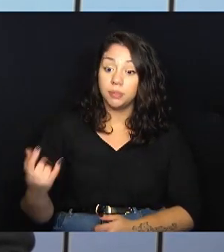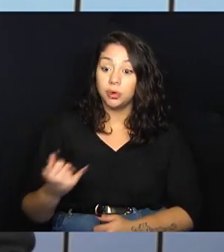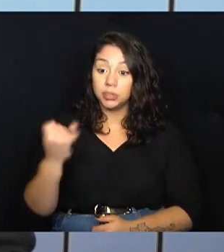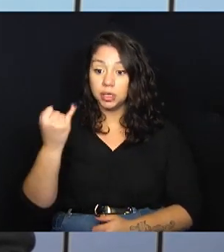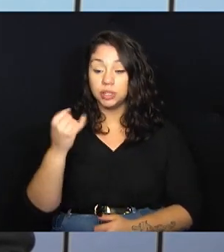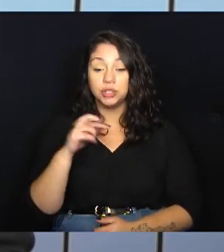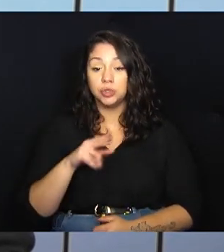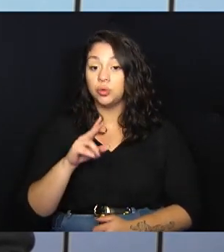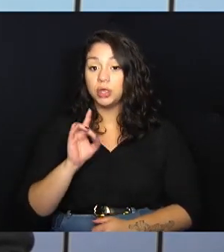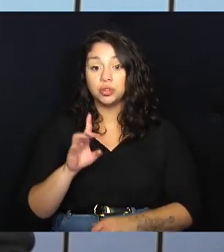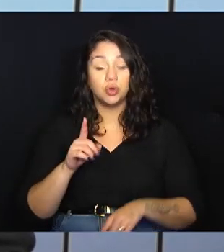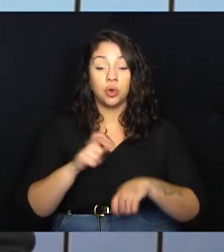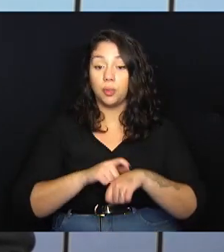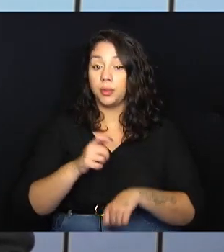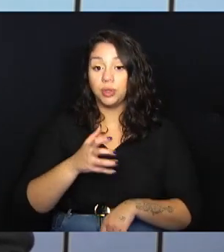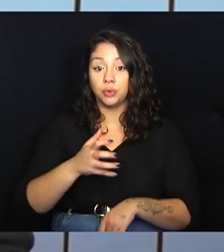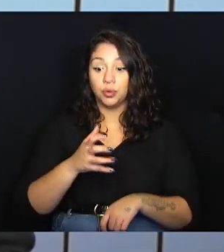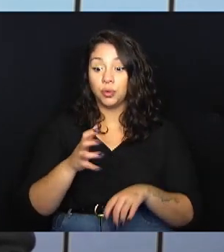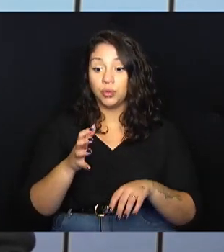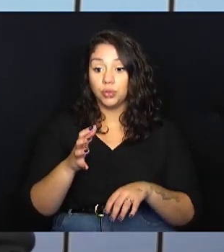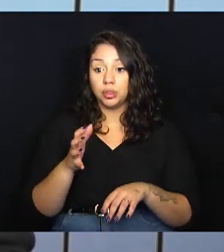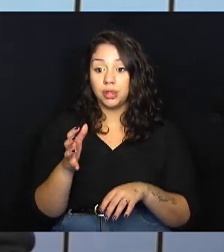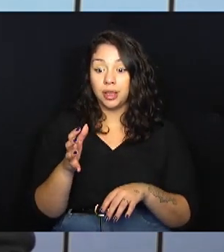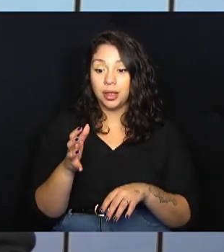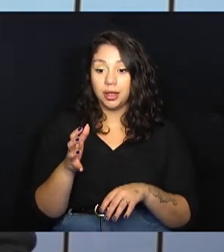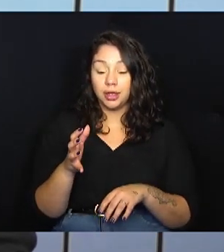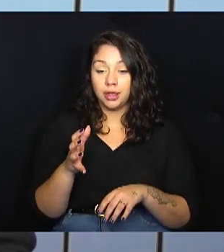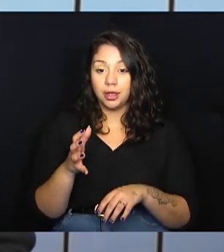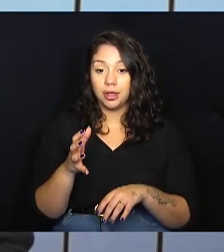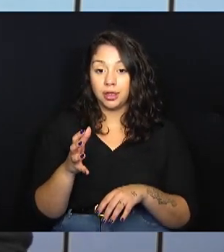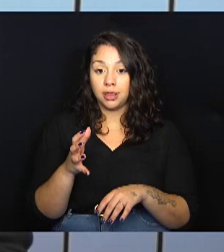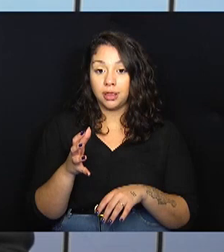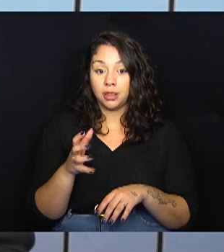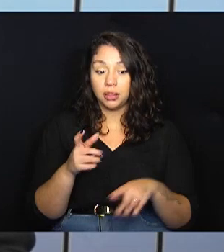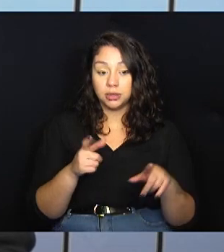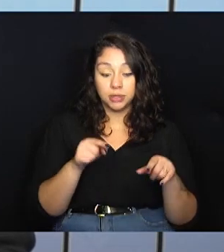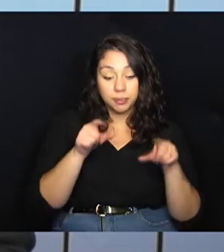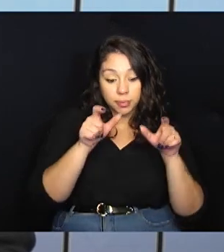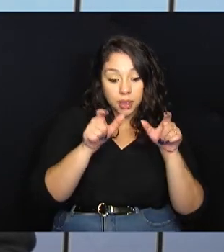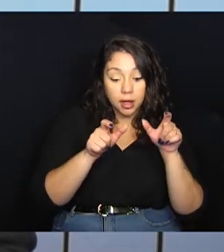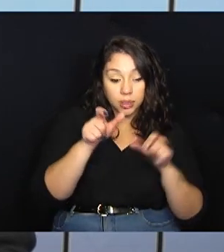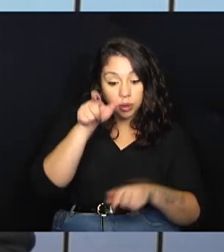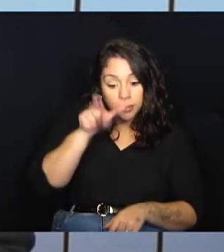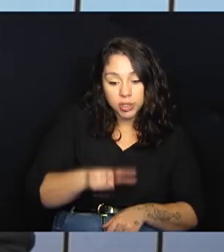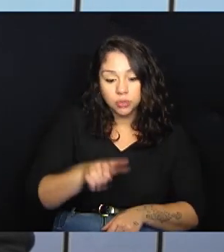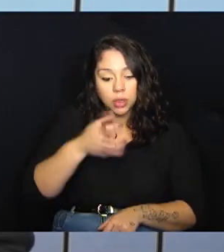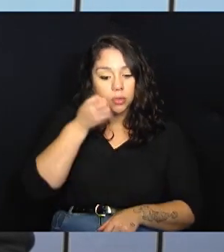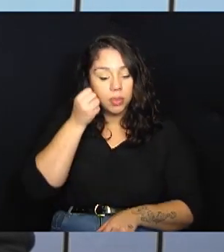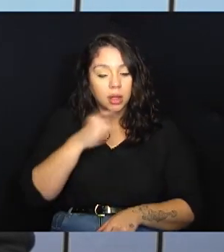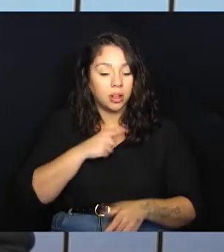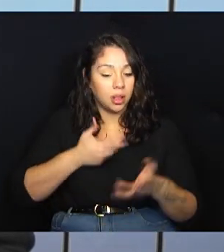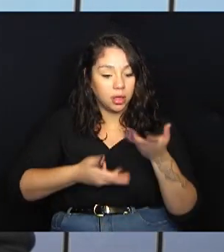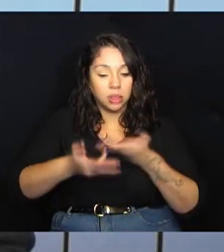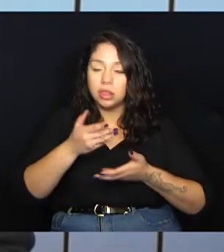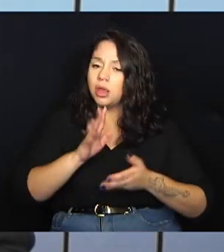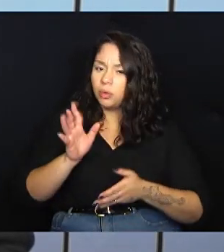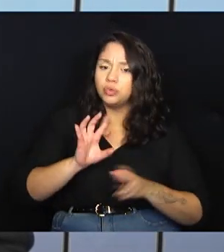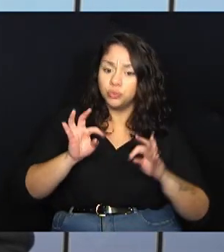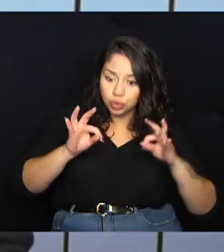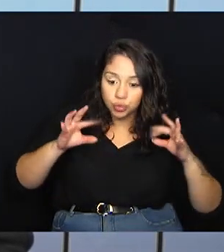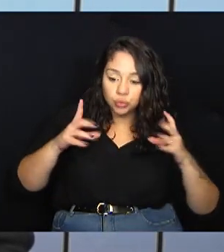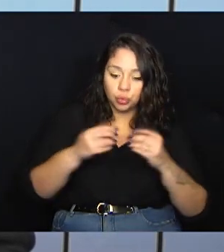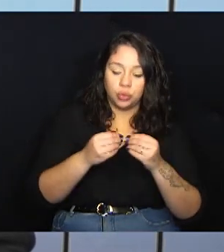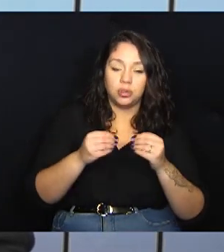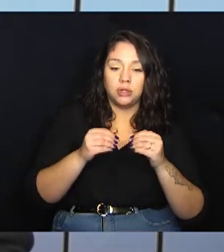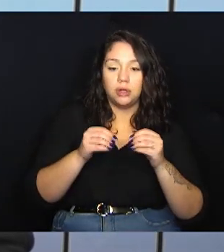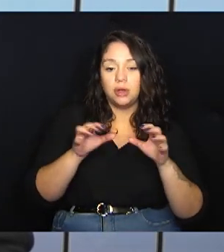está acolhendo que é ouvido ou trabalhado, mas toda a família. Então, avós também se tornam